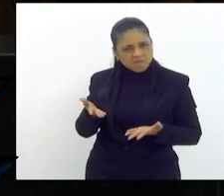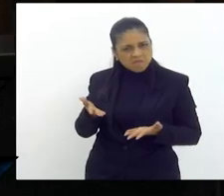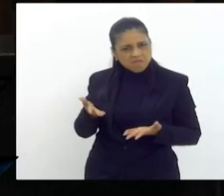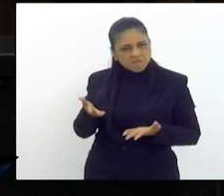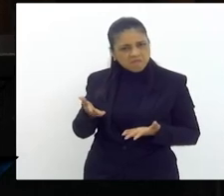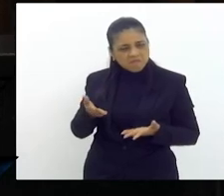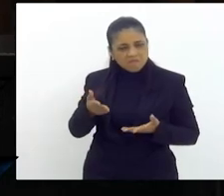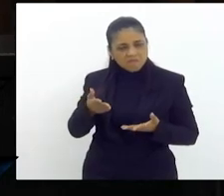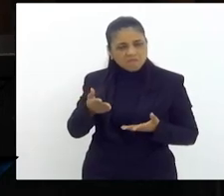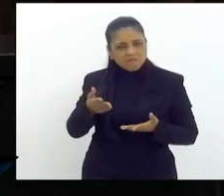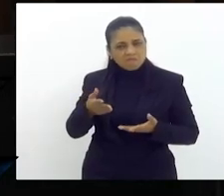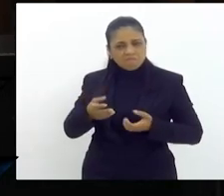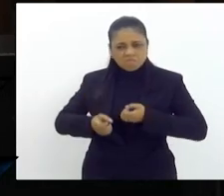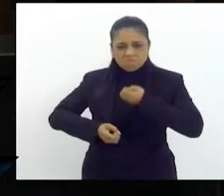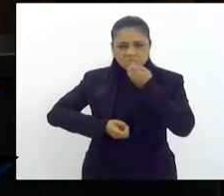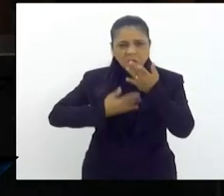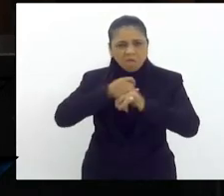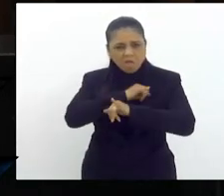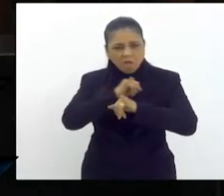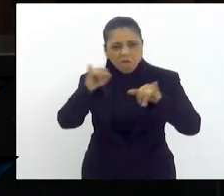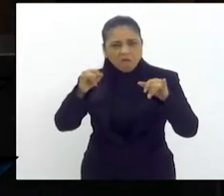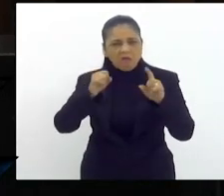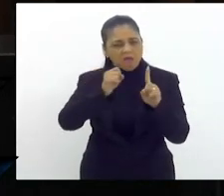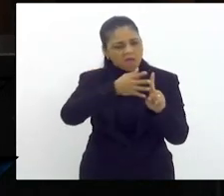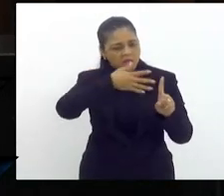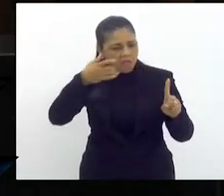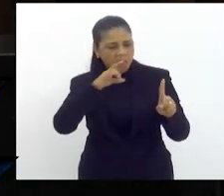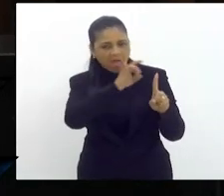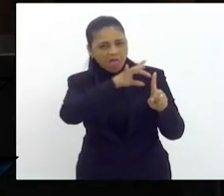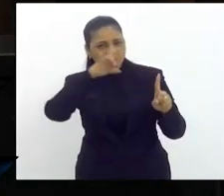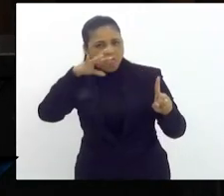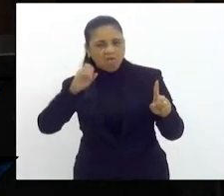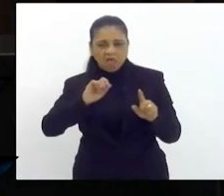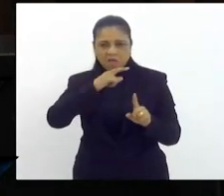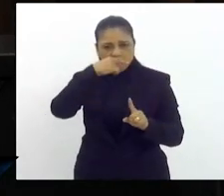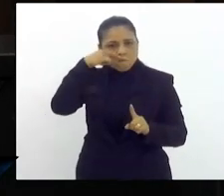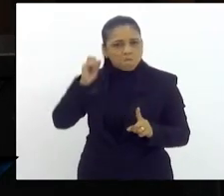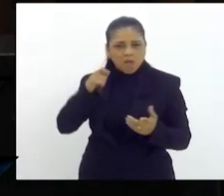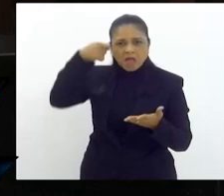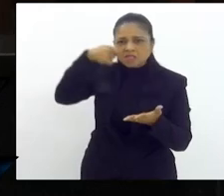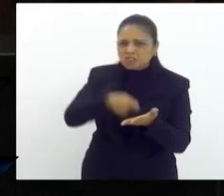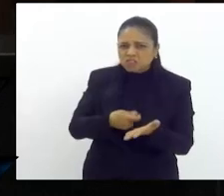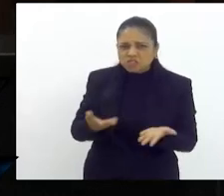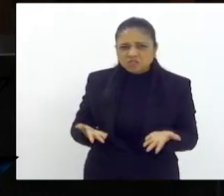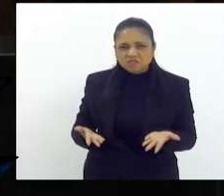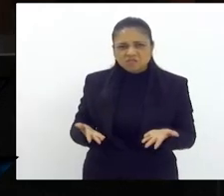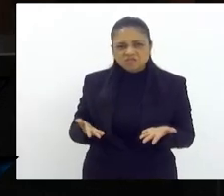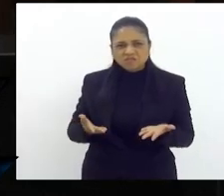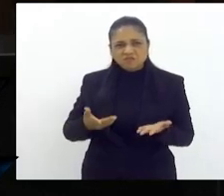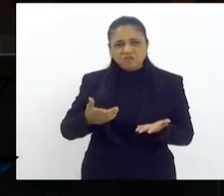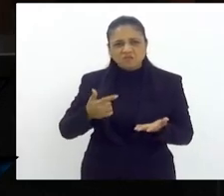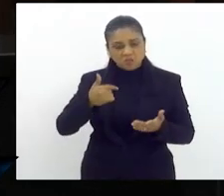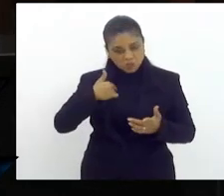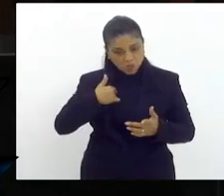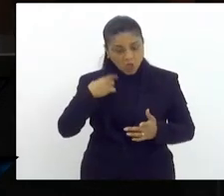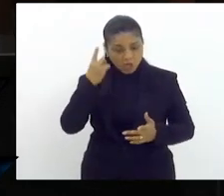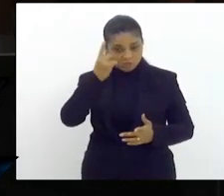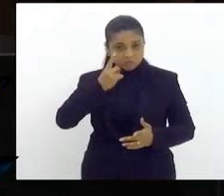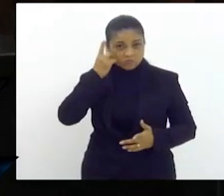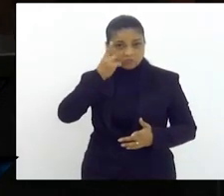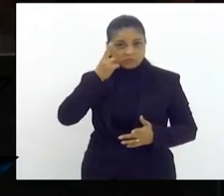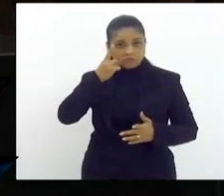proliferando racismo a lgbtfobia um machismo afinal de contas somos nós os legisladores